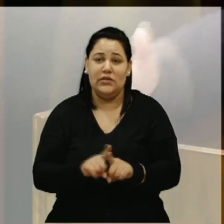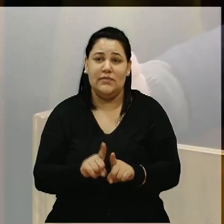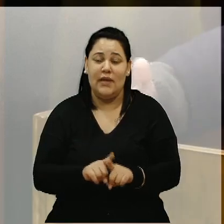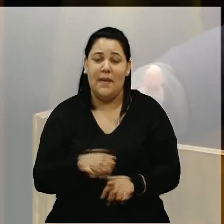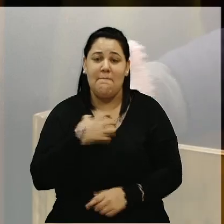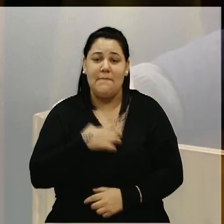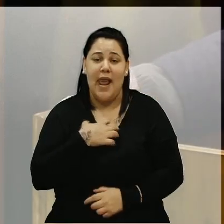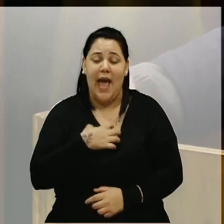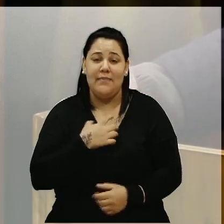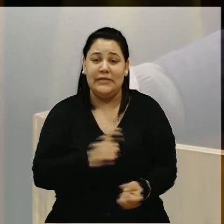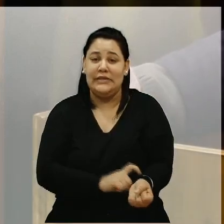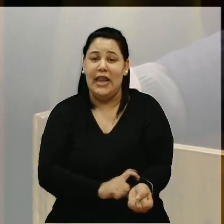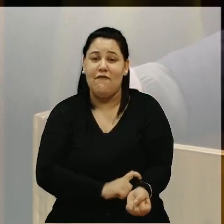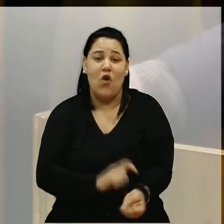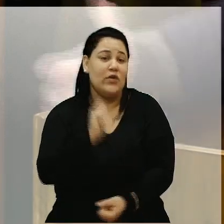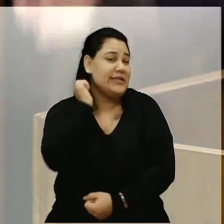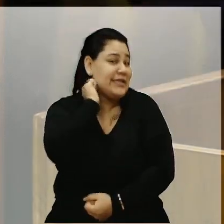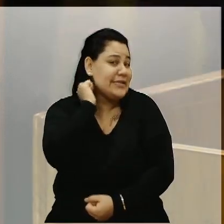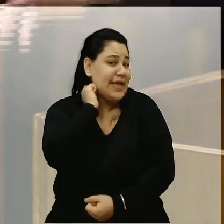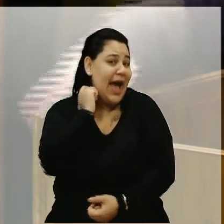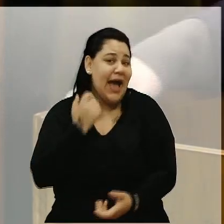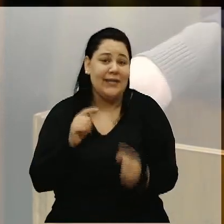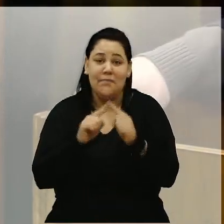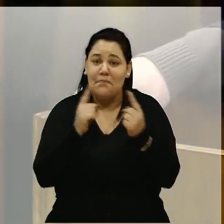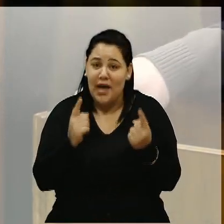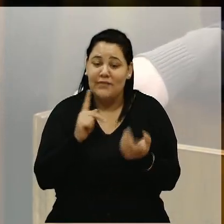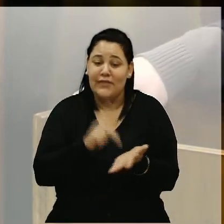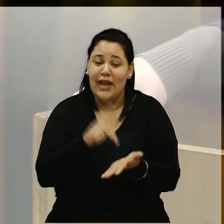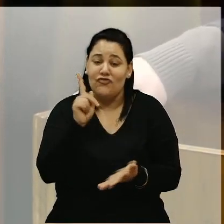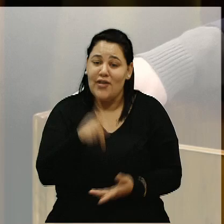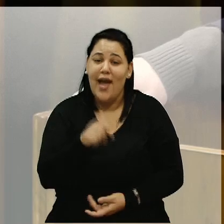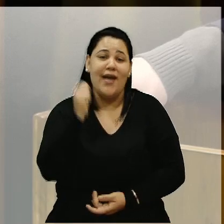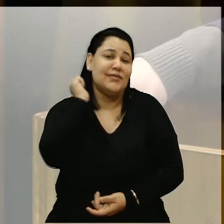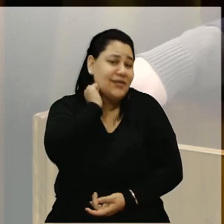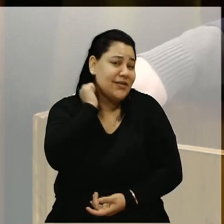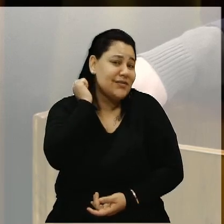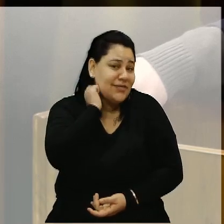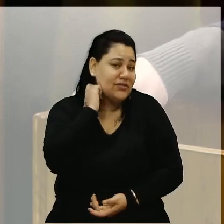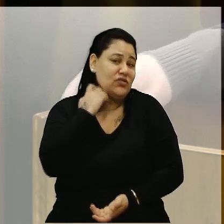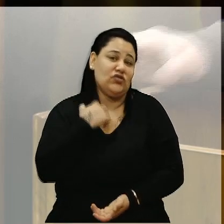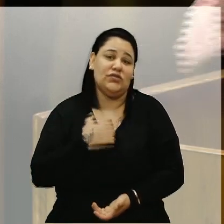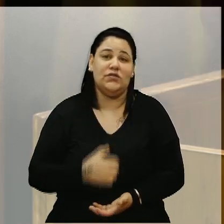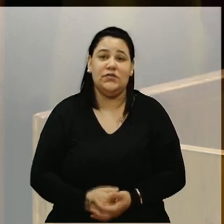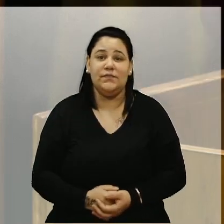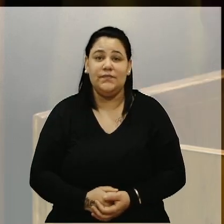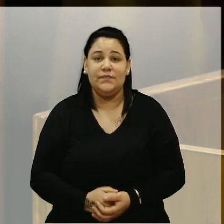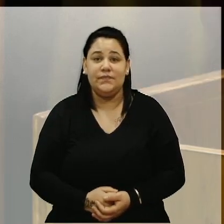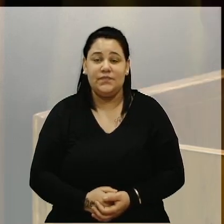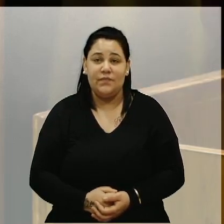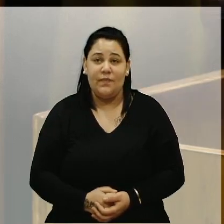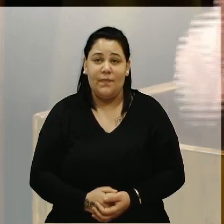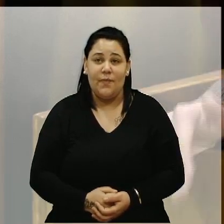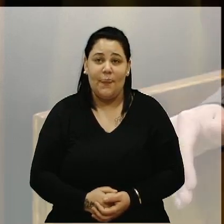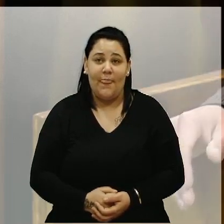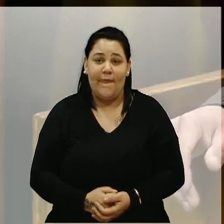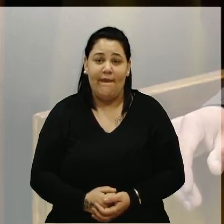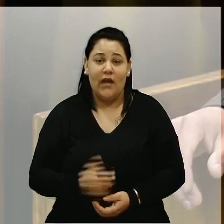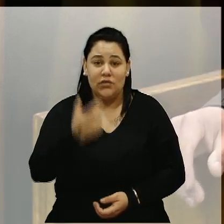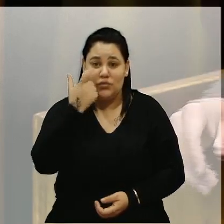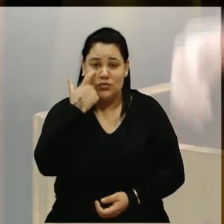braba, nervosa, estressada, mas é estressante mesmo. Olha, tudo é o menor